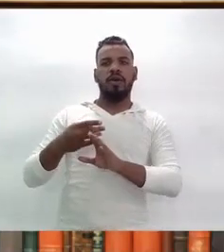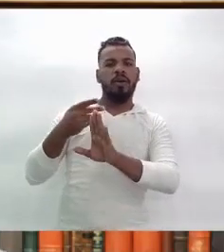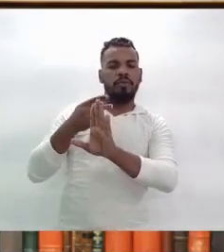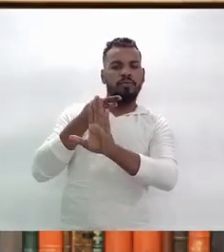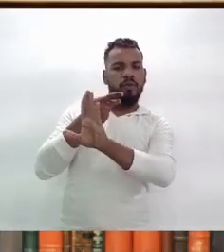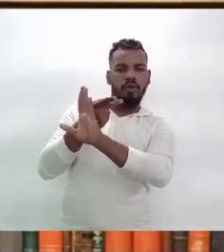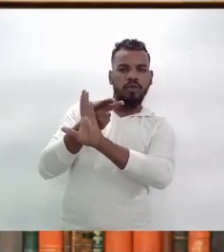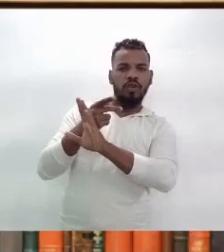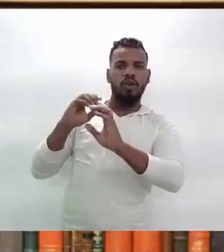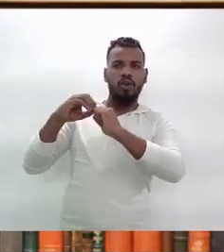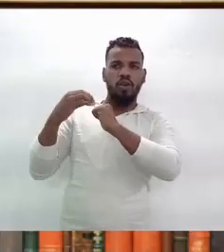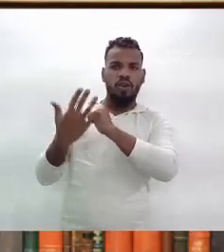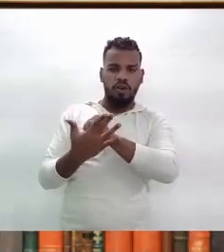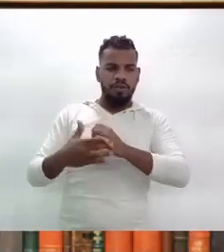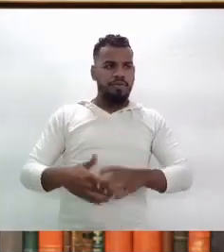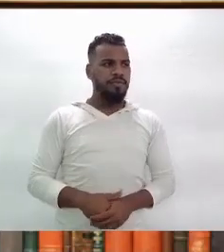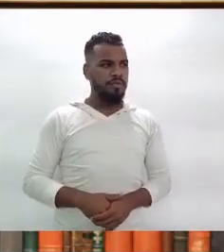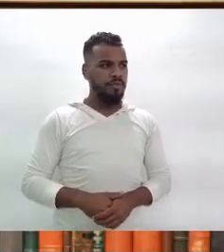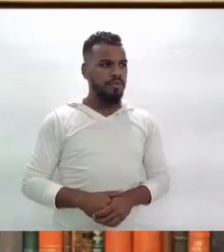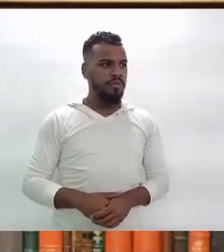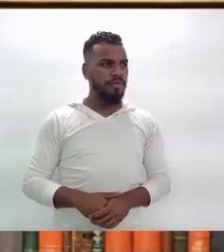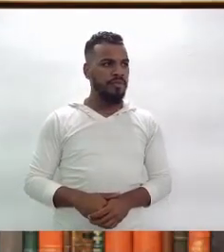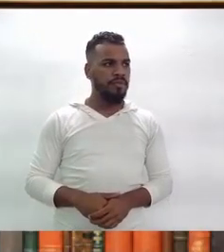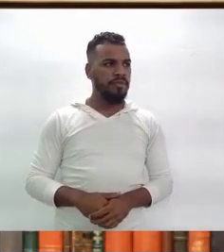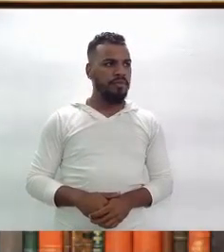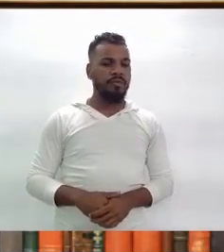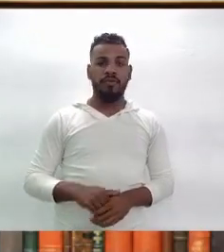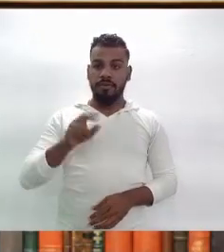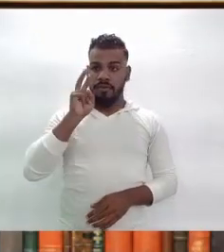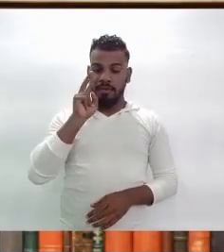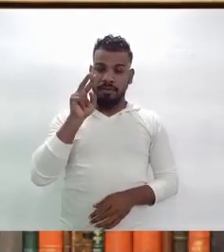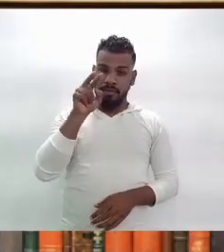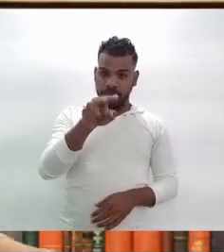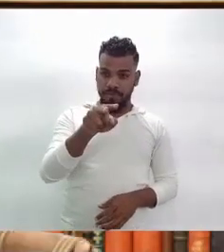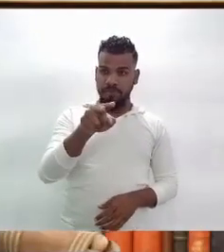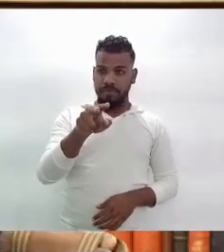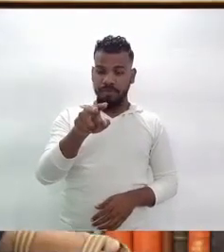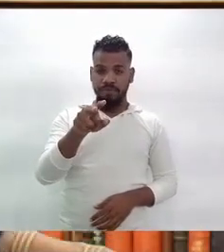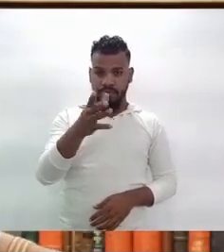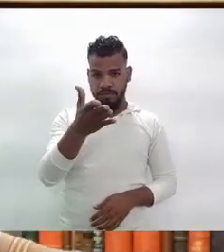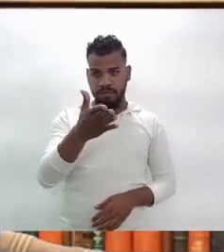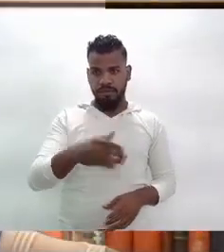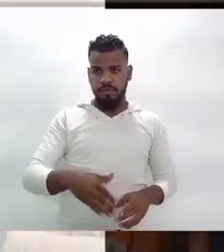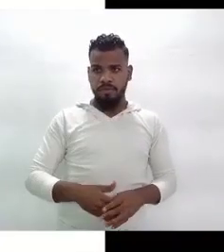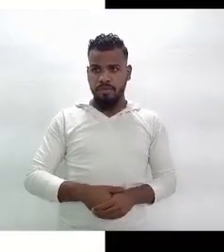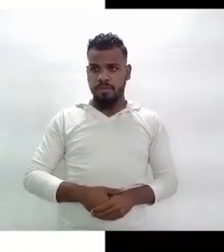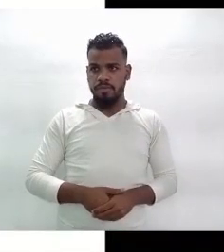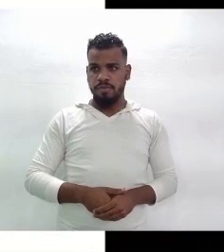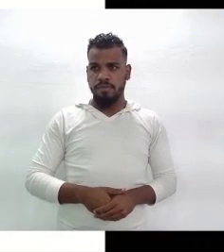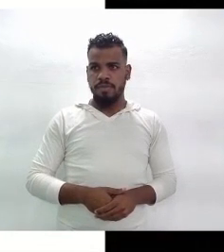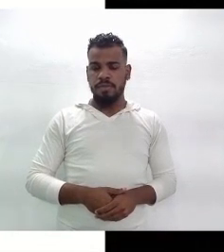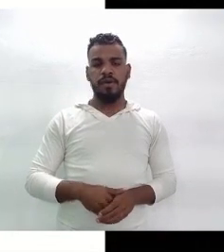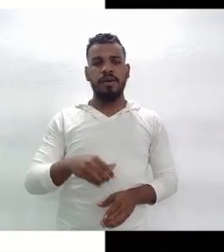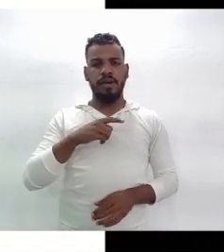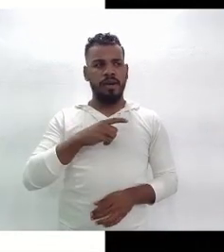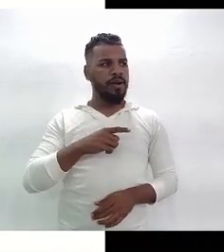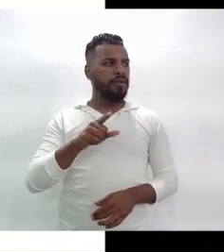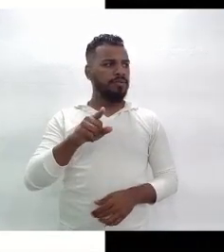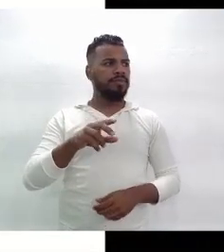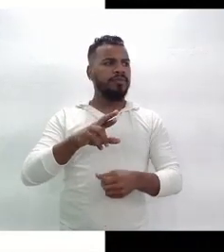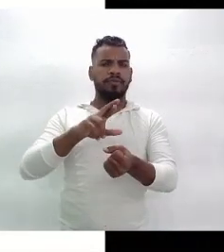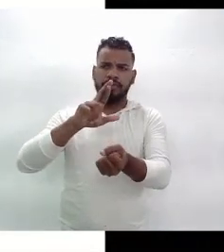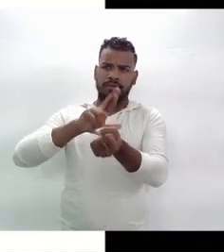o coronavírus. Professora, eu gostaria que a senhora olhasse como há na tela, certo? É a maracatu, um ritmo autenticamente